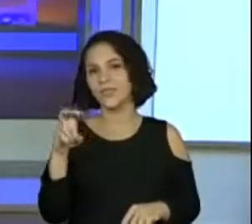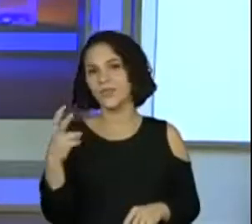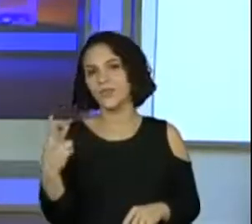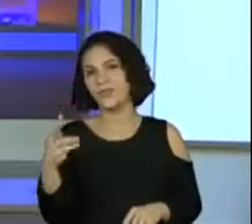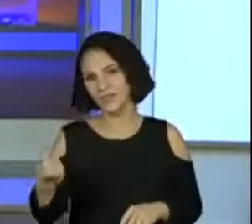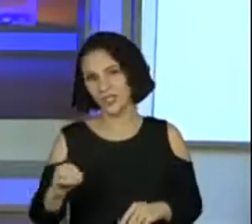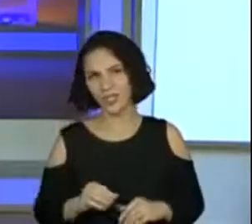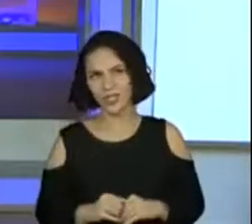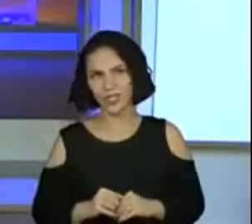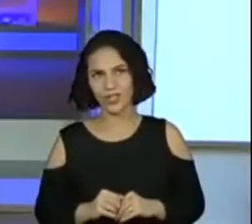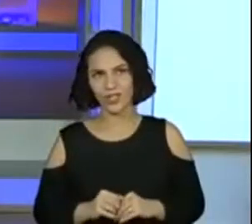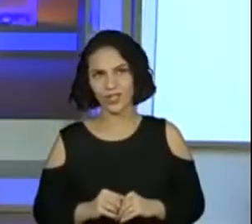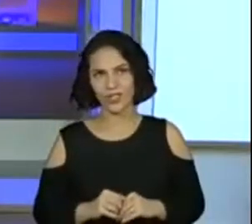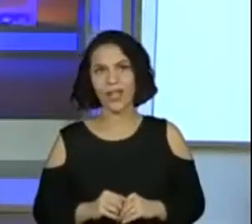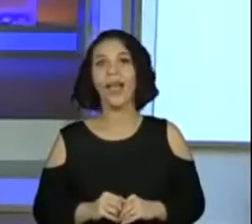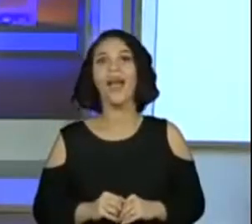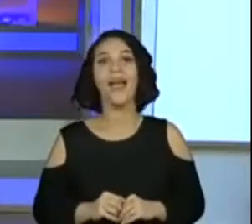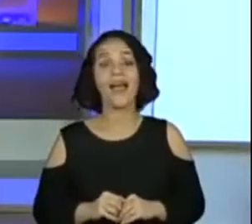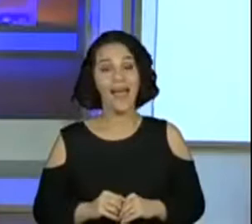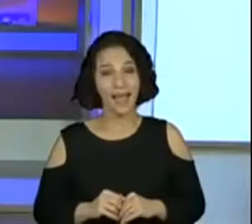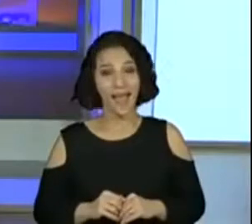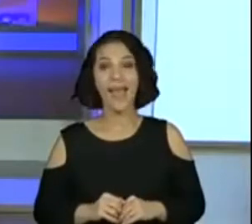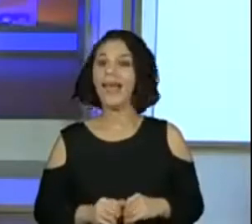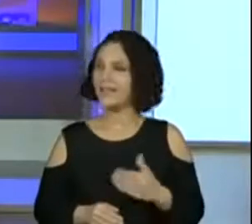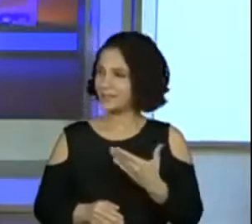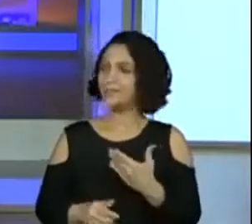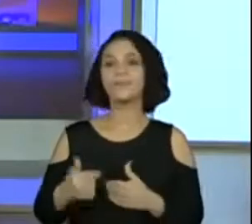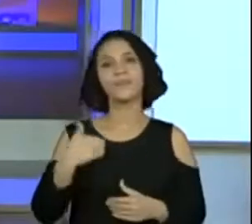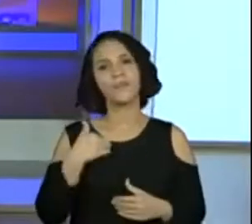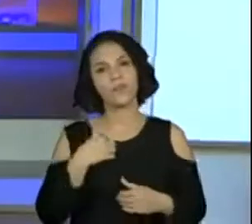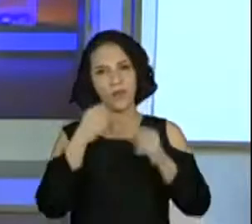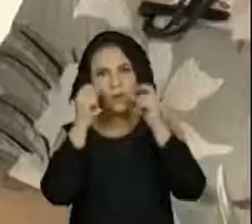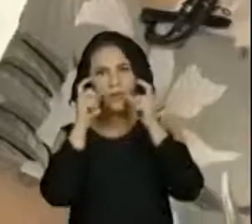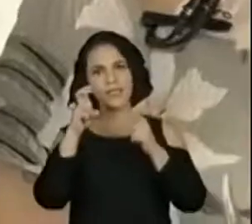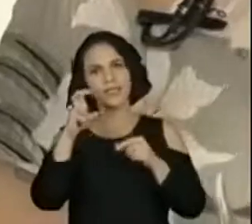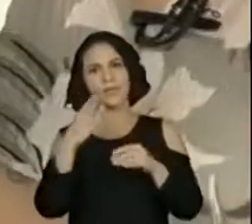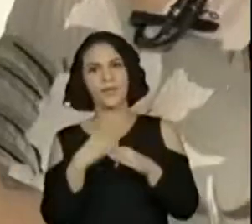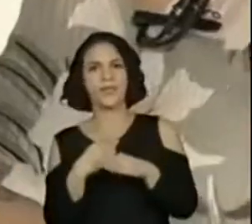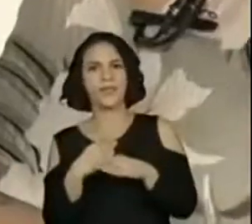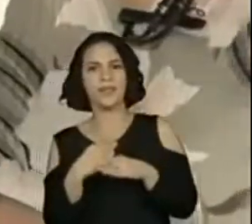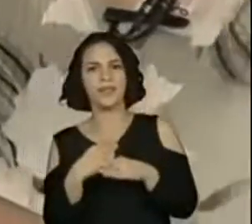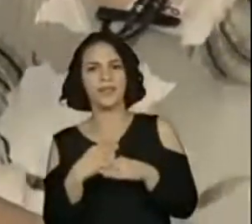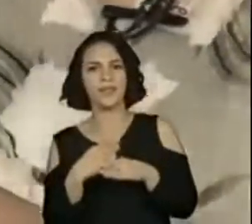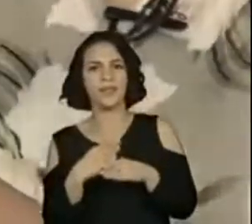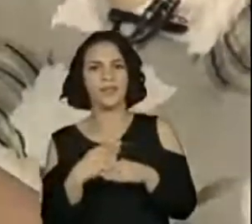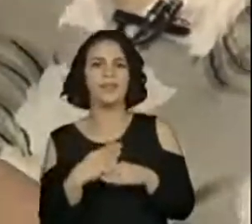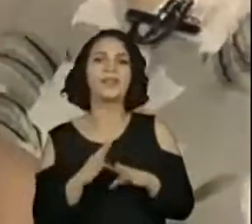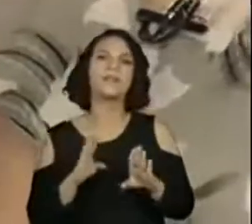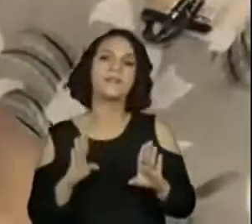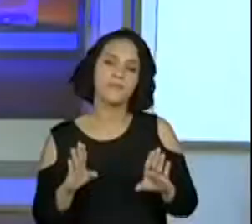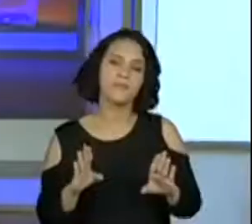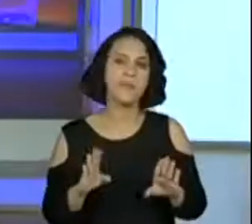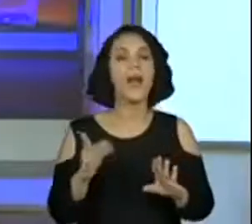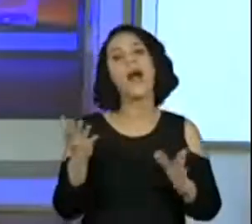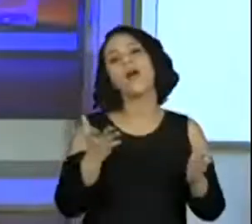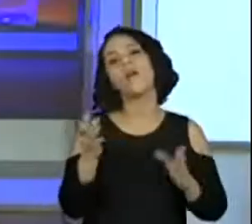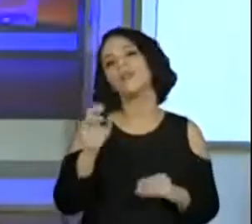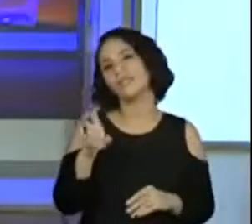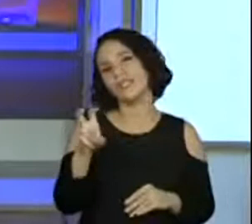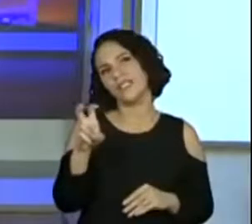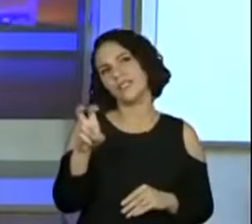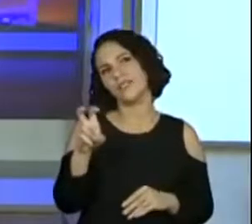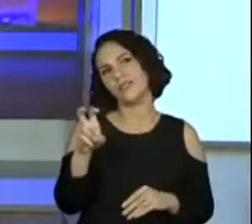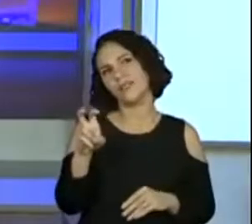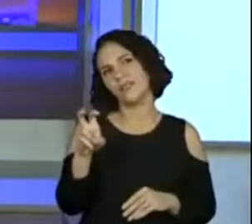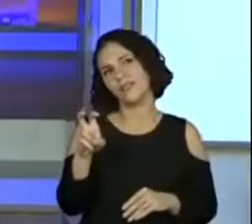5h20. Ah, tá. Eu acordo às 5h30, mas a gente vai marcar só a hora cheia, tá bom? Tá, então vou marcar... Faz de